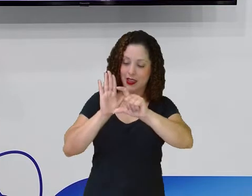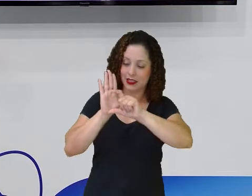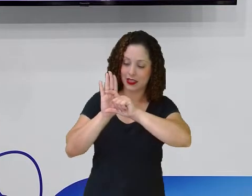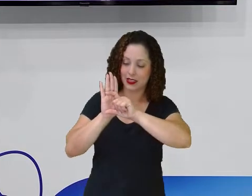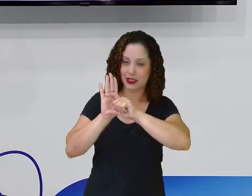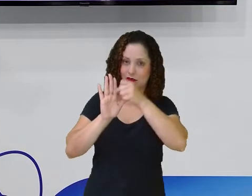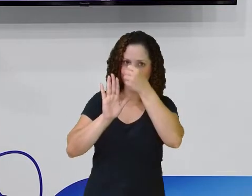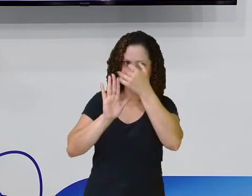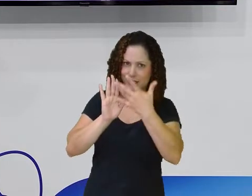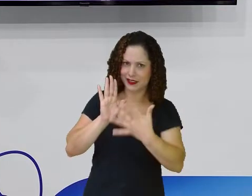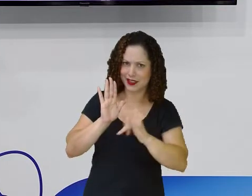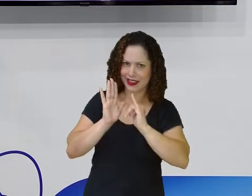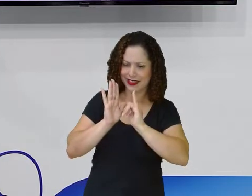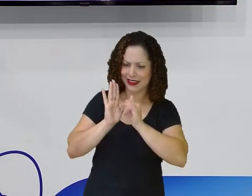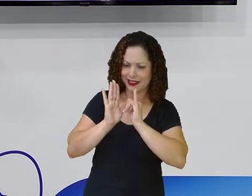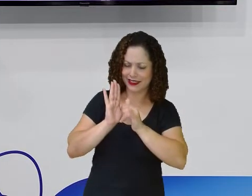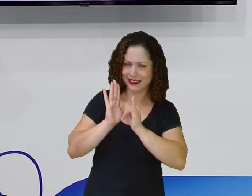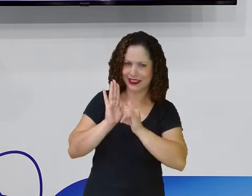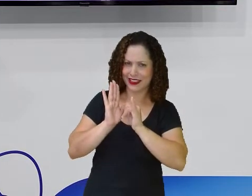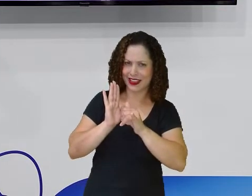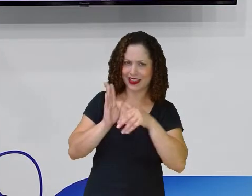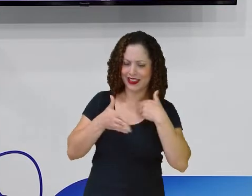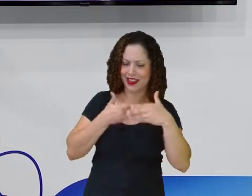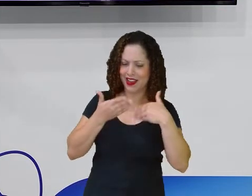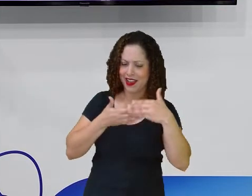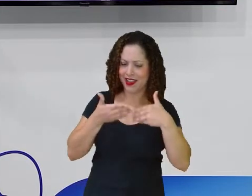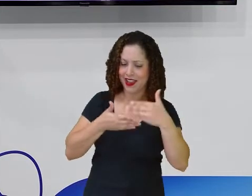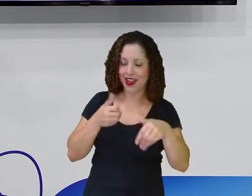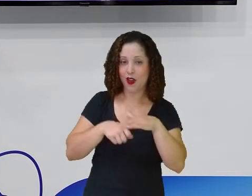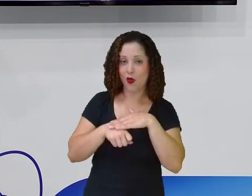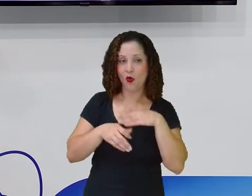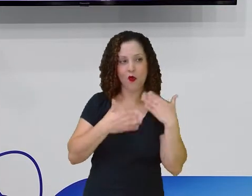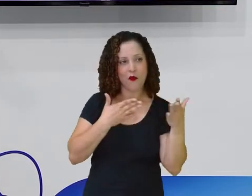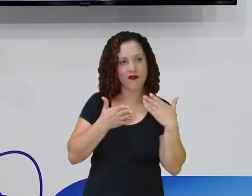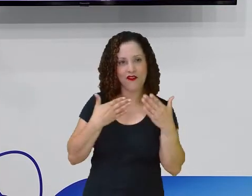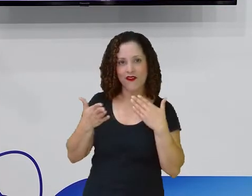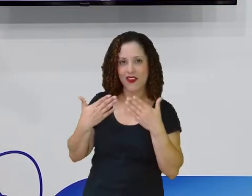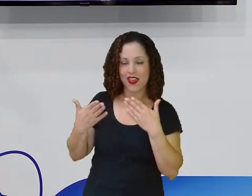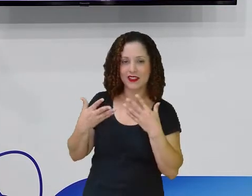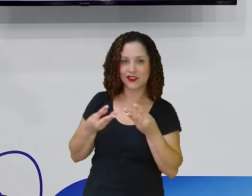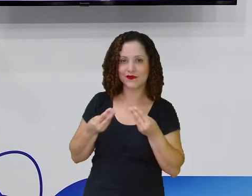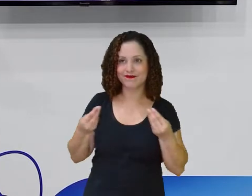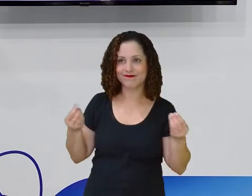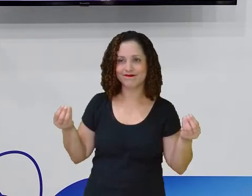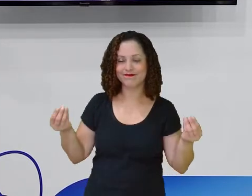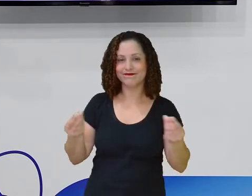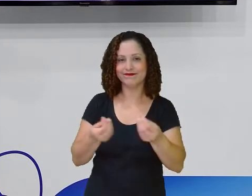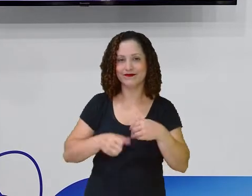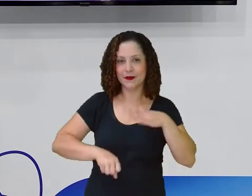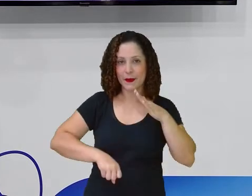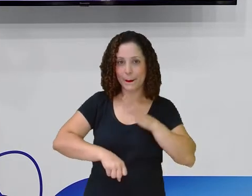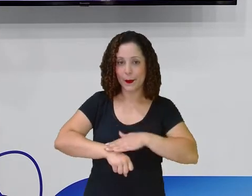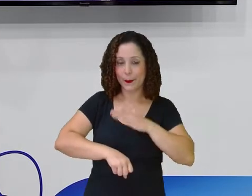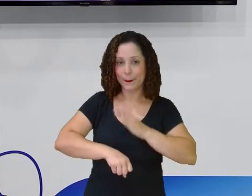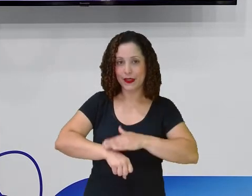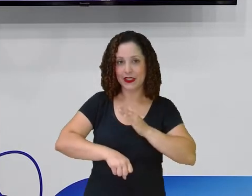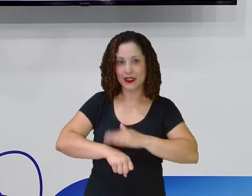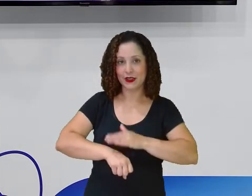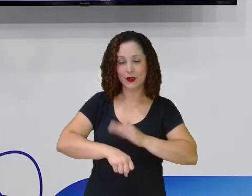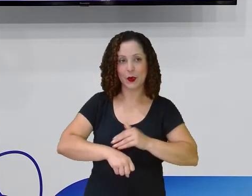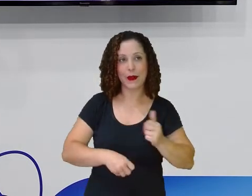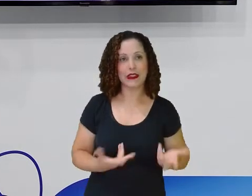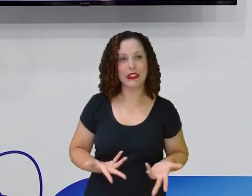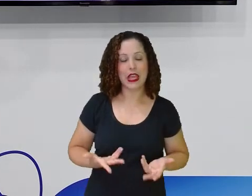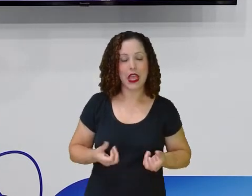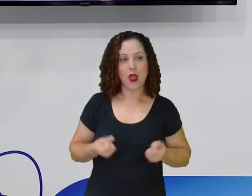desenvolvimento, onde a narrativa ali vai sendo desenrolada, os diálogos. Tem o clímax, que é o momento, assim, de